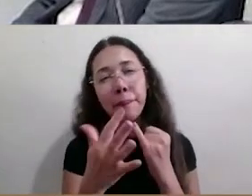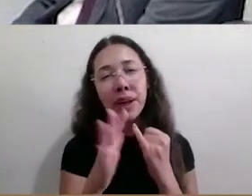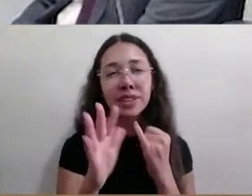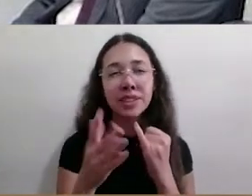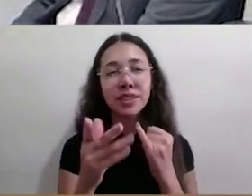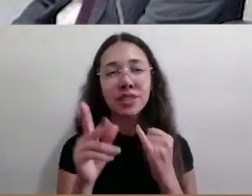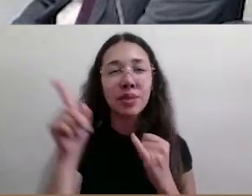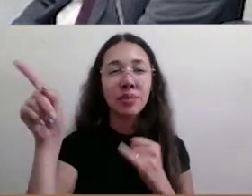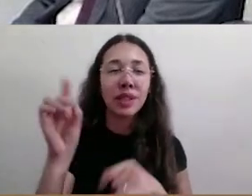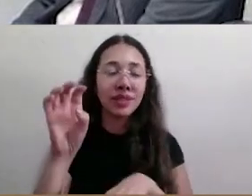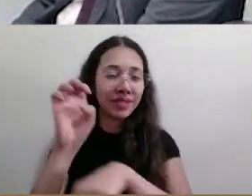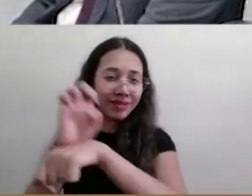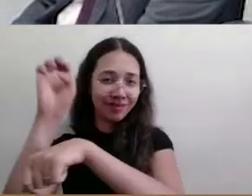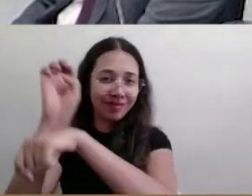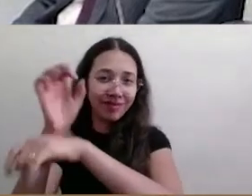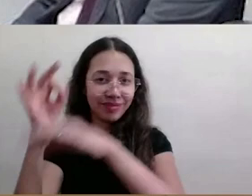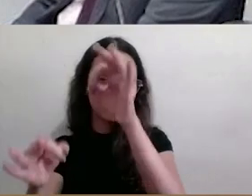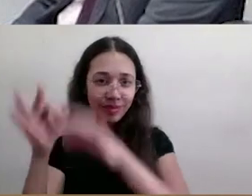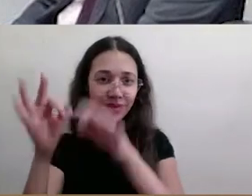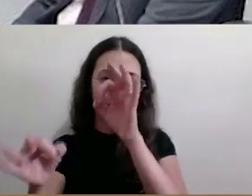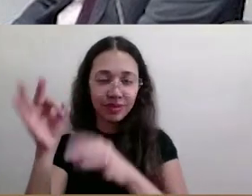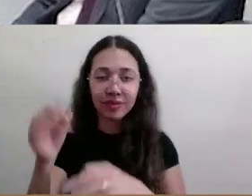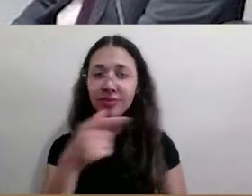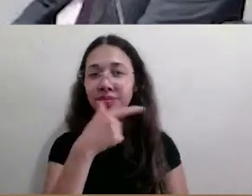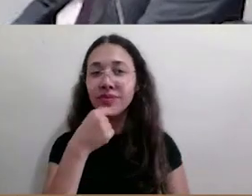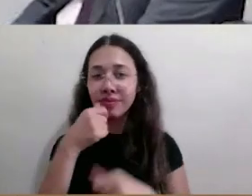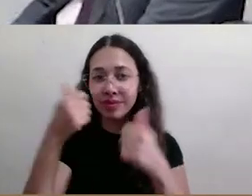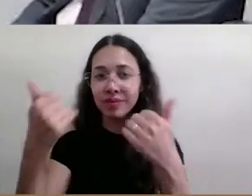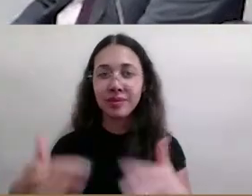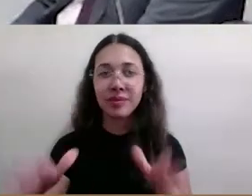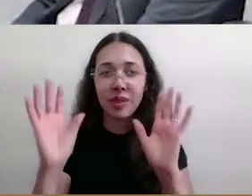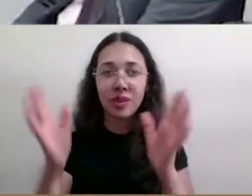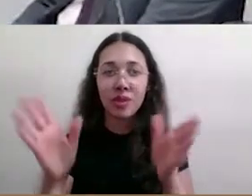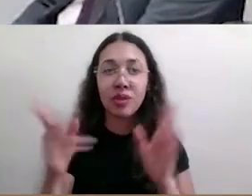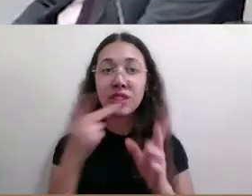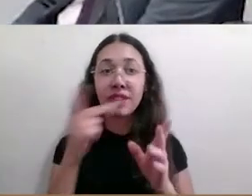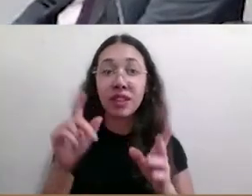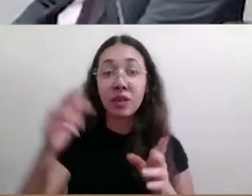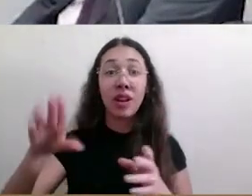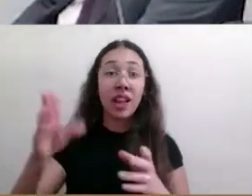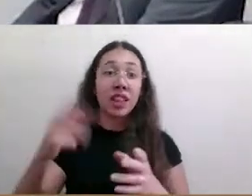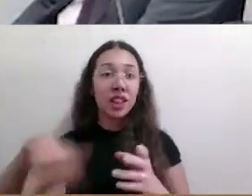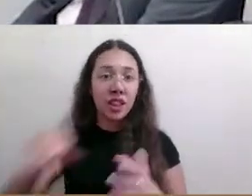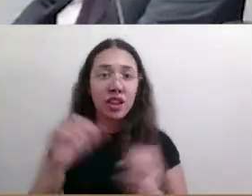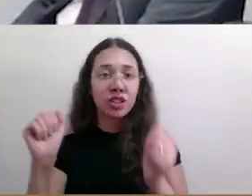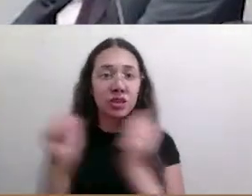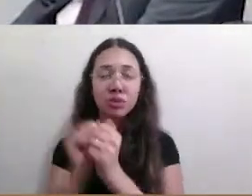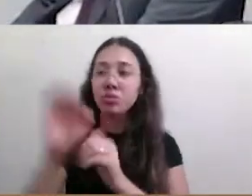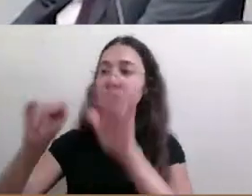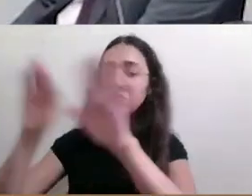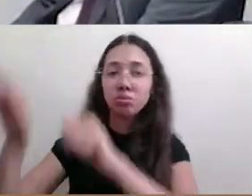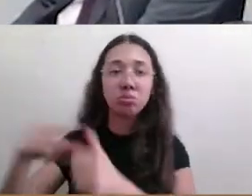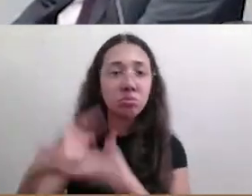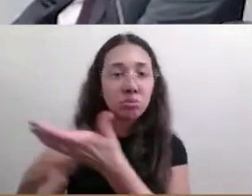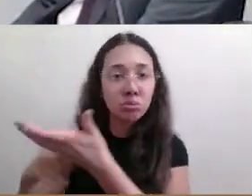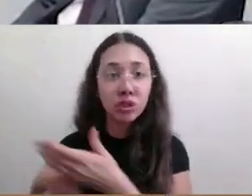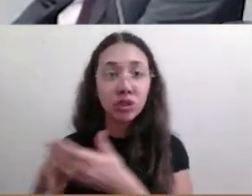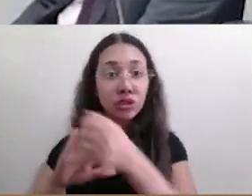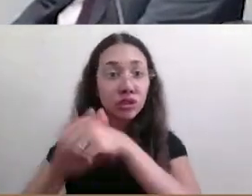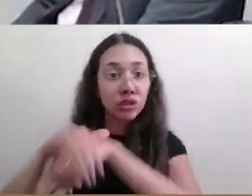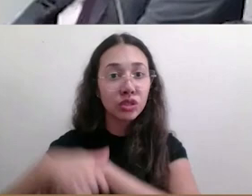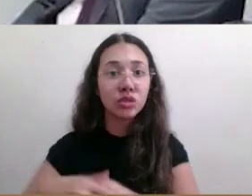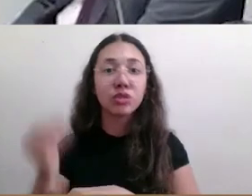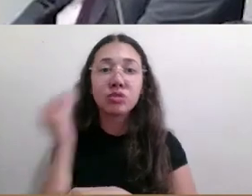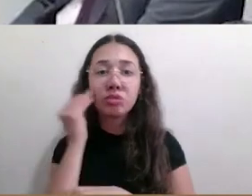estadual que o senhor ministro Salomão, nosso corregedor-geral, disse. Falou assim, olha, a gente se juntava à noite para fazer com que funcionasse a justiça. A